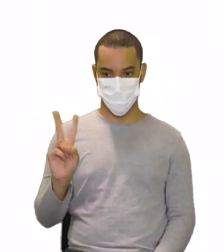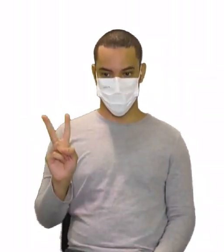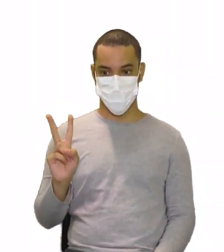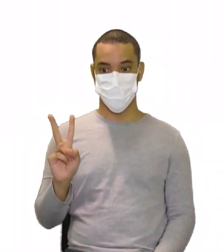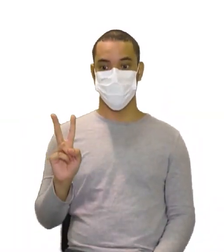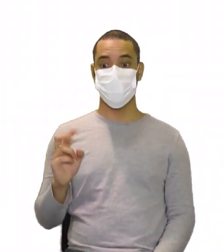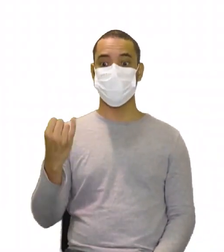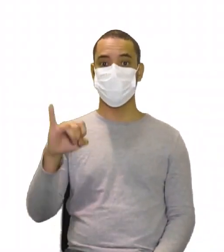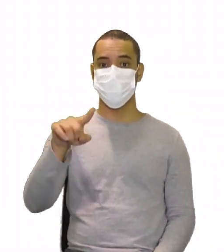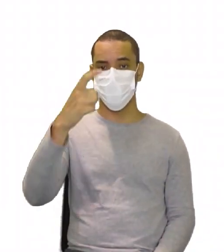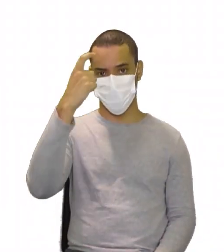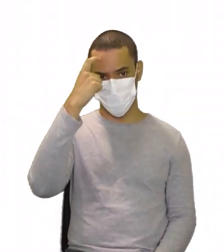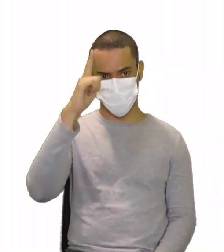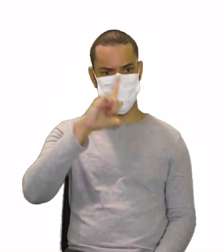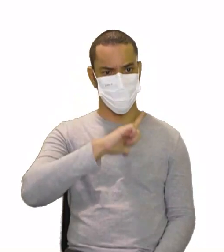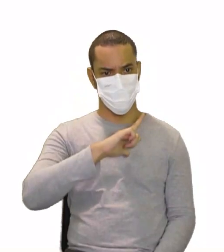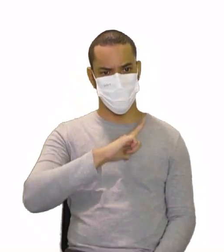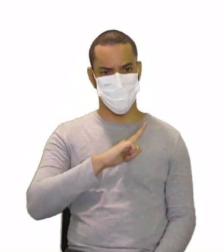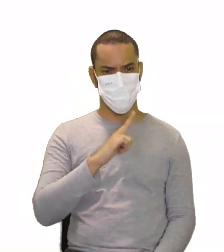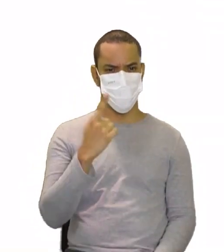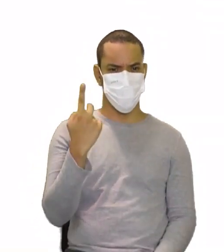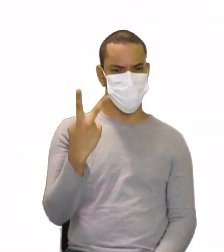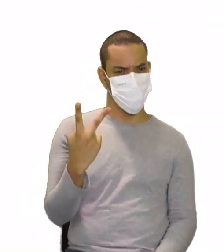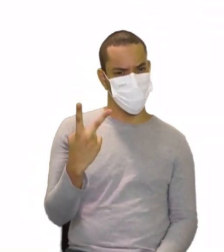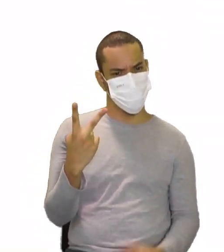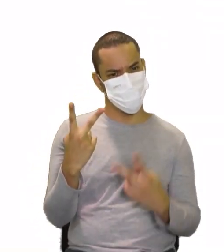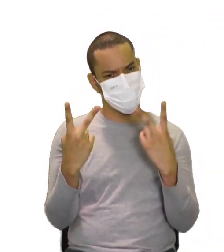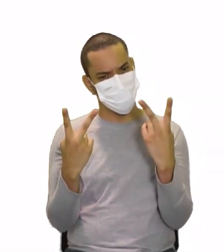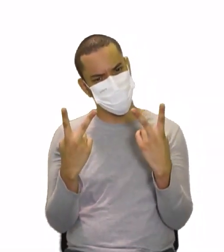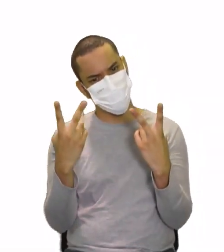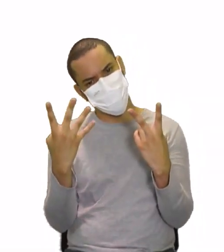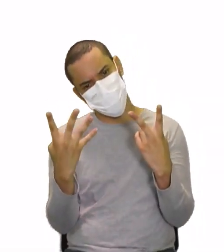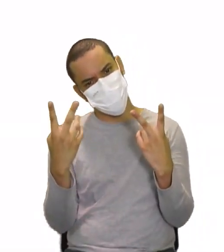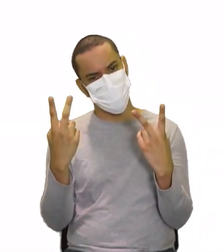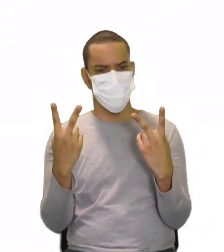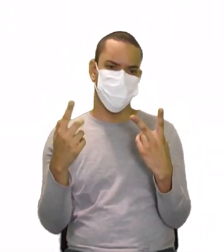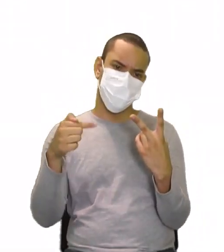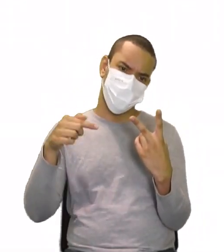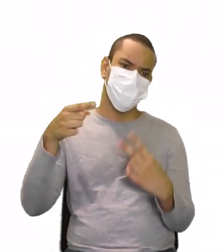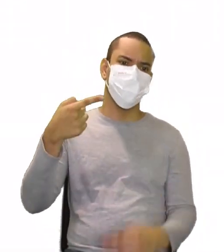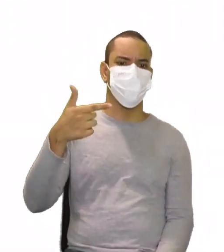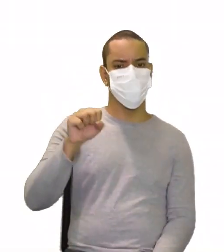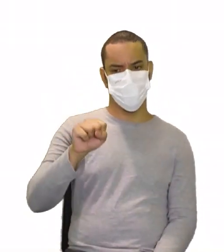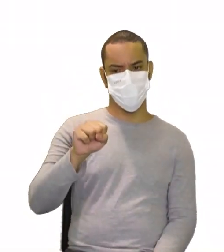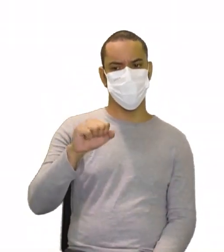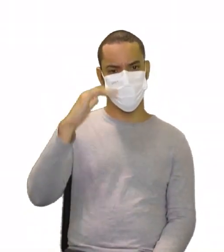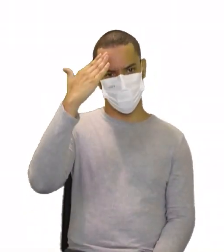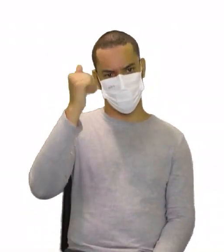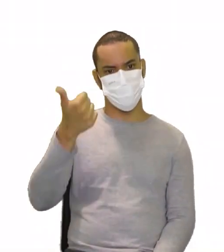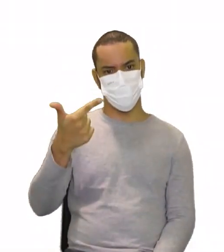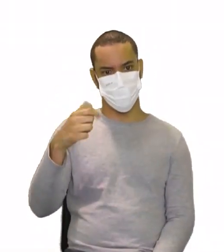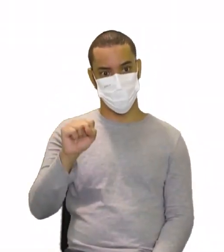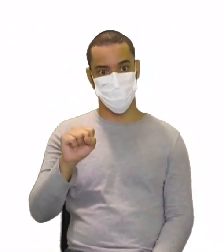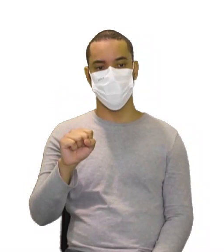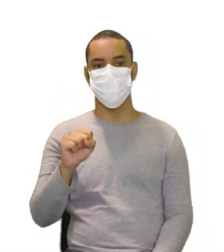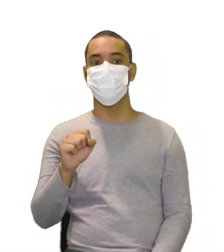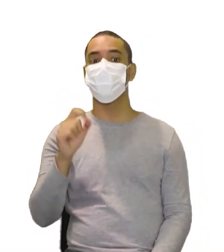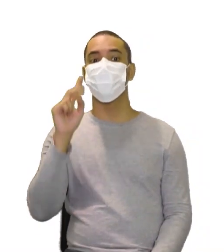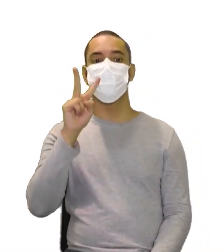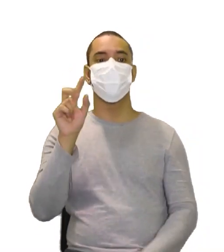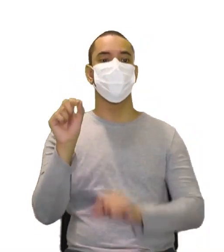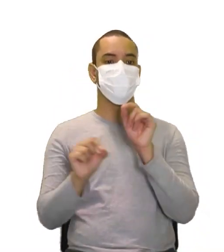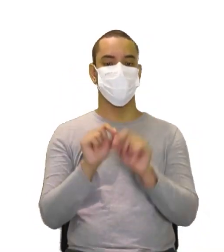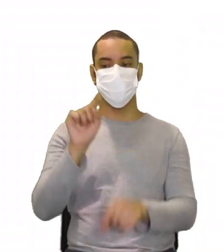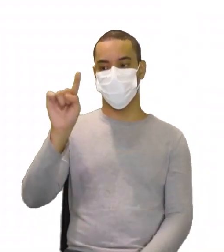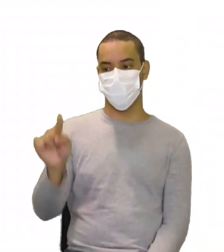0,028. Se você pensar, eu tenho um 2, outro 2, 2 vezes 2, 4, vezes 7, 28. Então, já sei que aparece um 28. Aí só é a questão